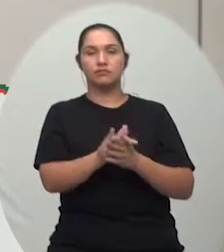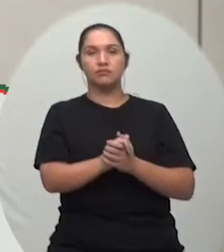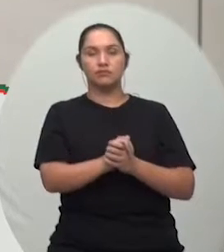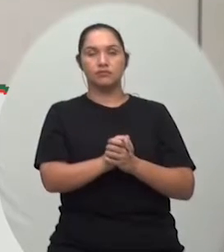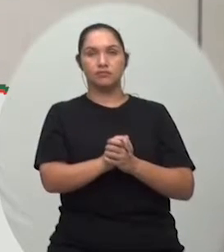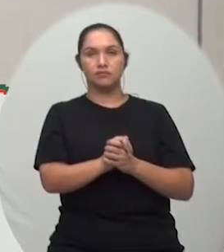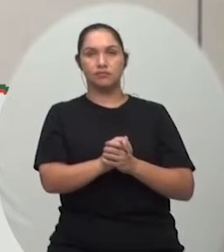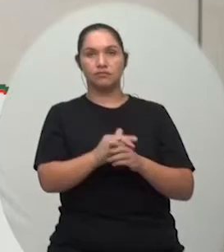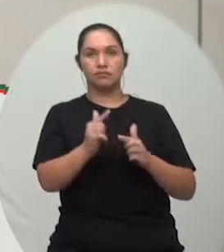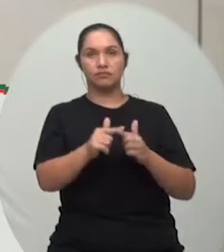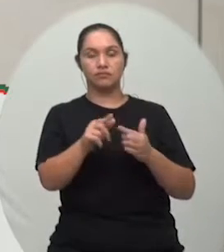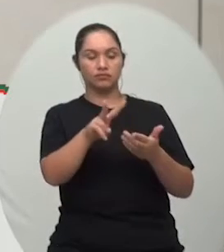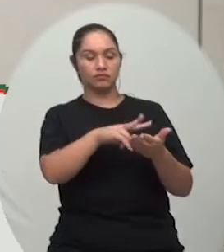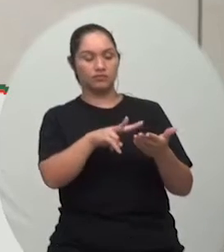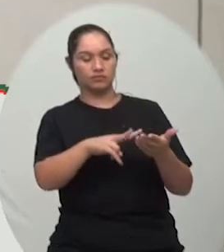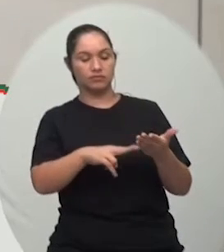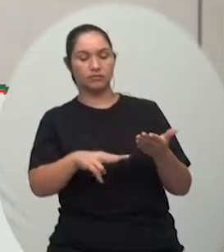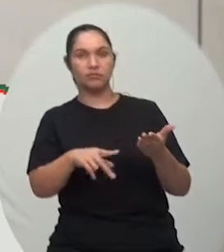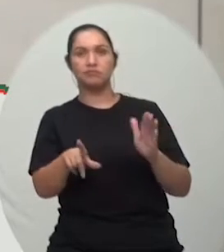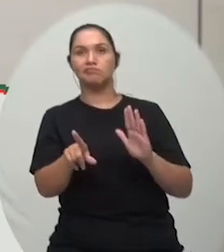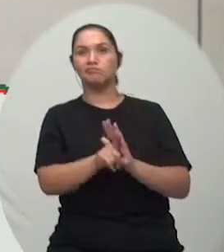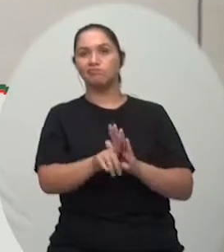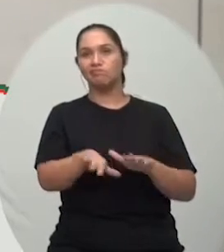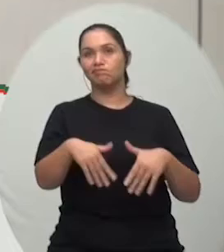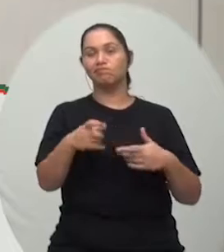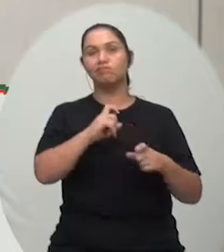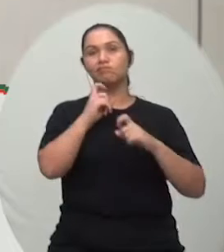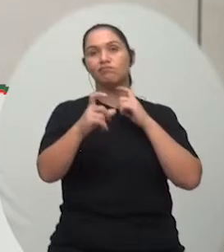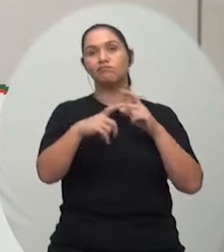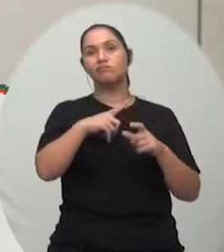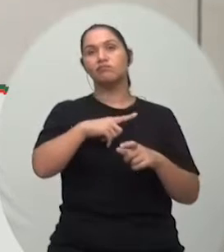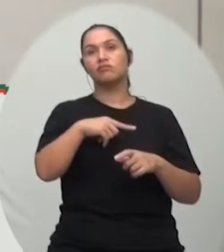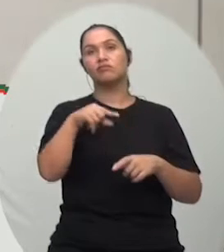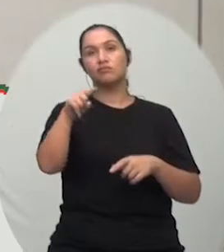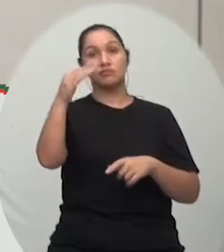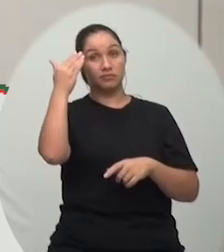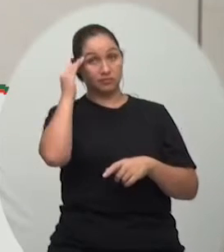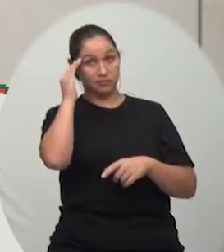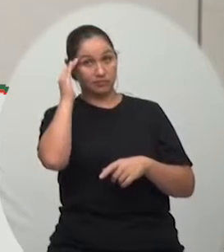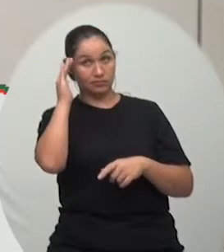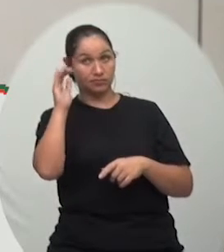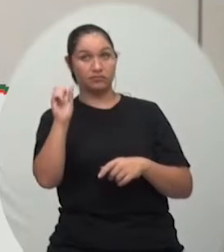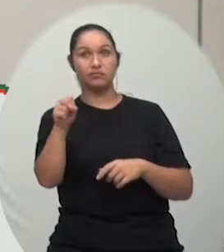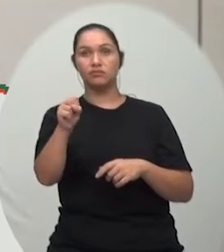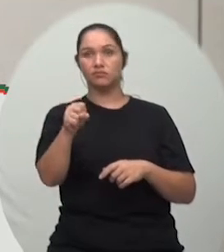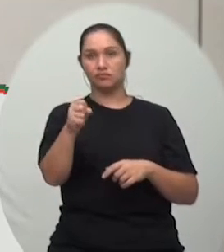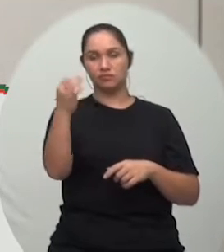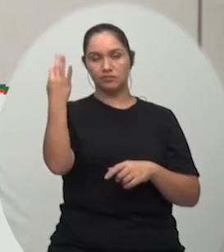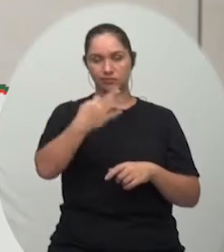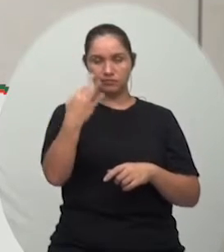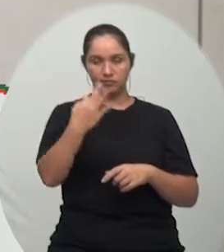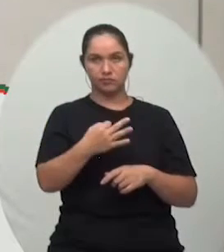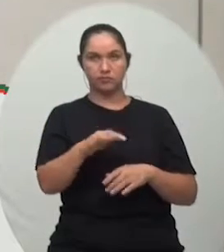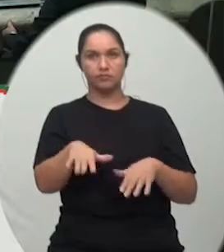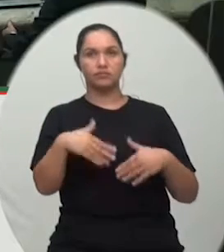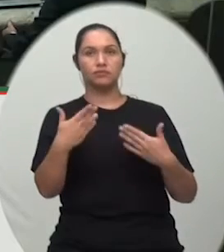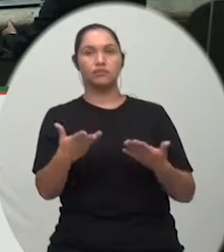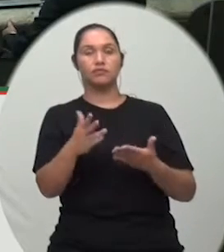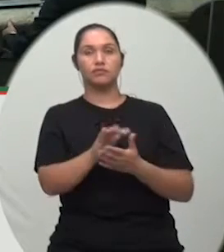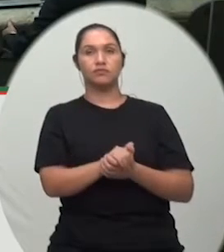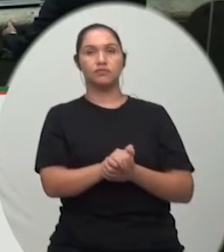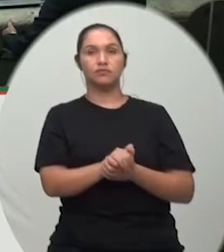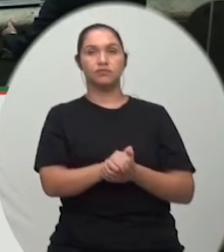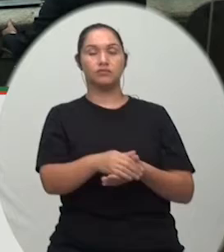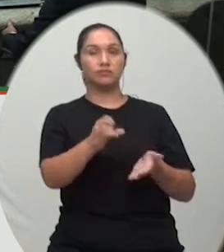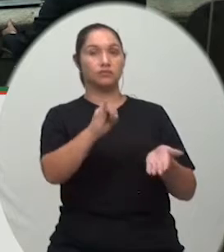estava dando uma geral na lei. Então, eu tenho essa dúvida. Não sei se eu me fiz compreender. Entendi perfeitamente, vereador. Com relação à